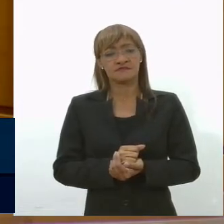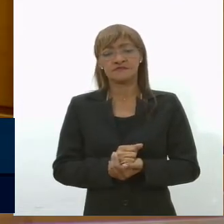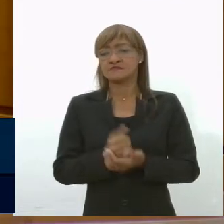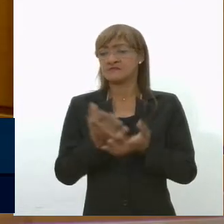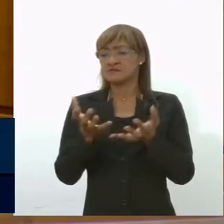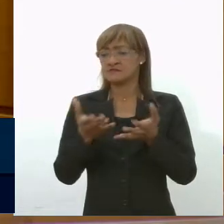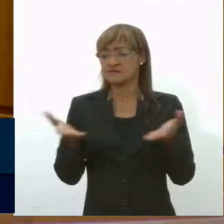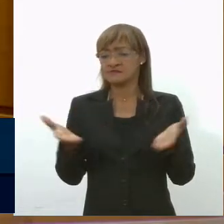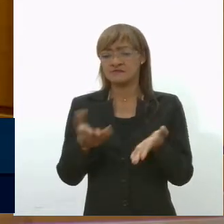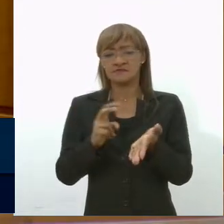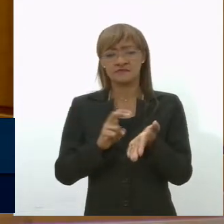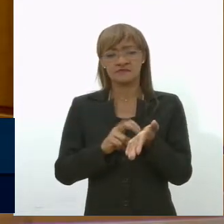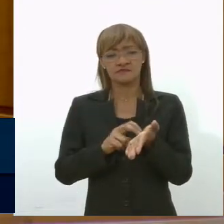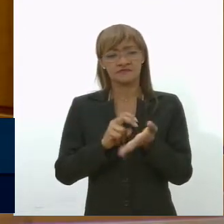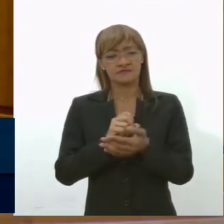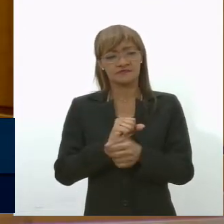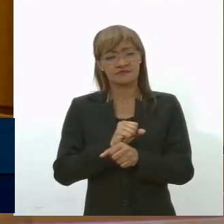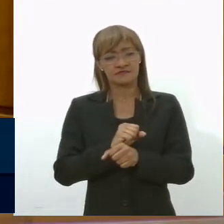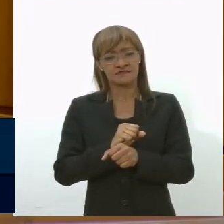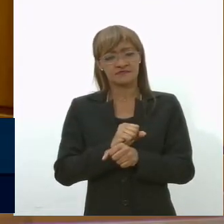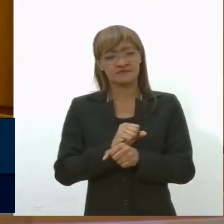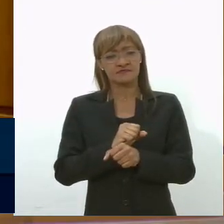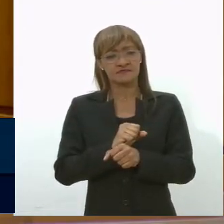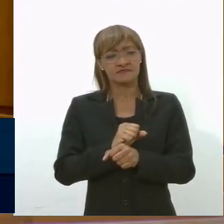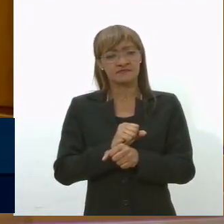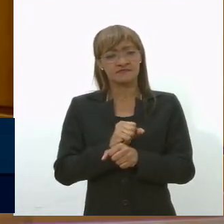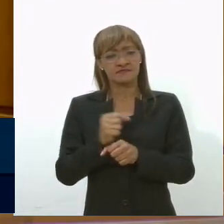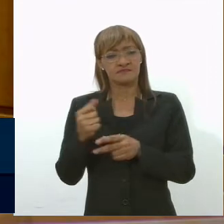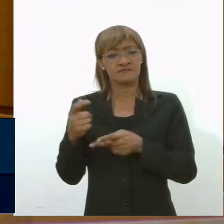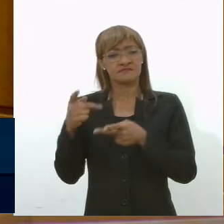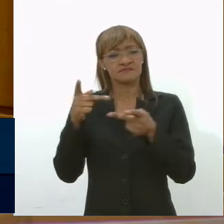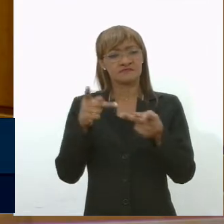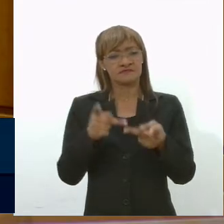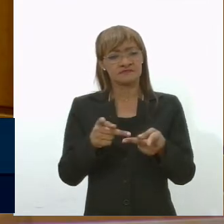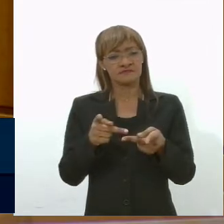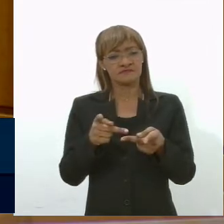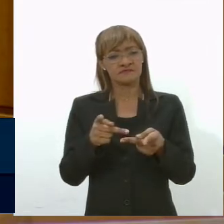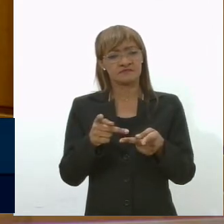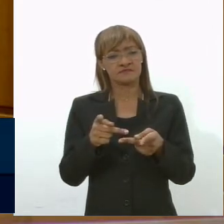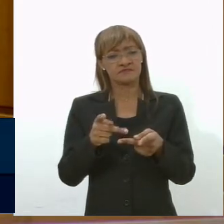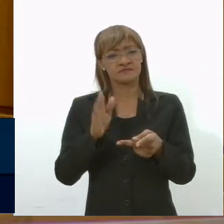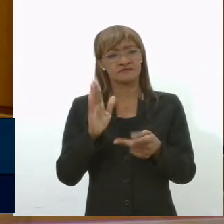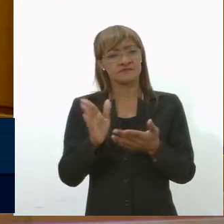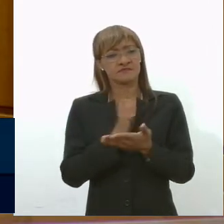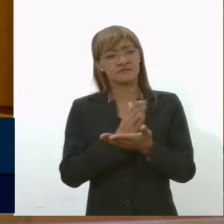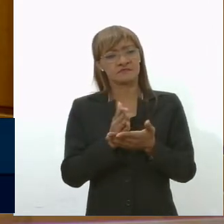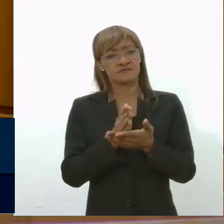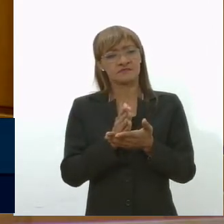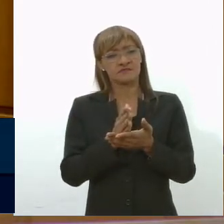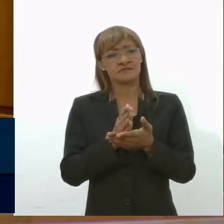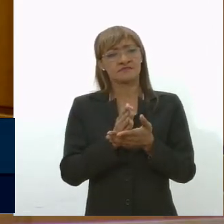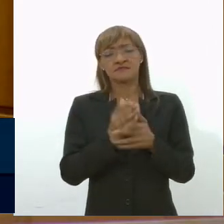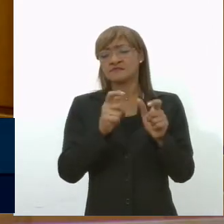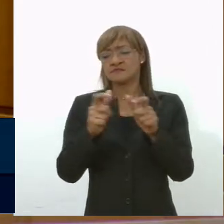hoje algumas visitas que tenho feito, visitas de trabalho no Baixo São